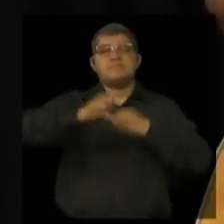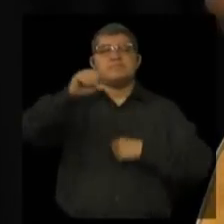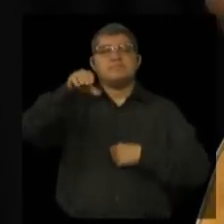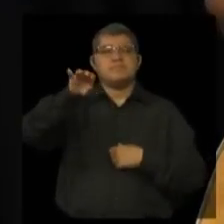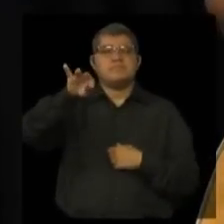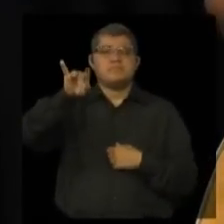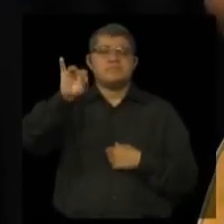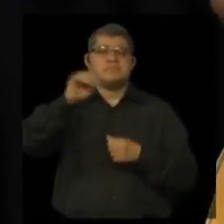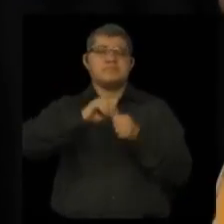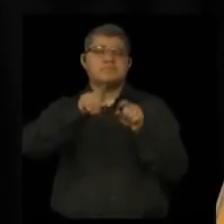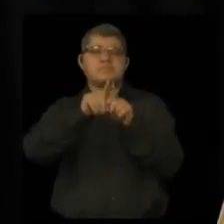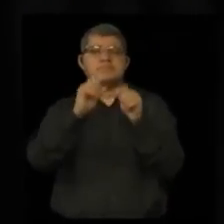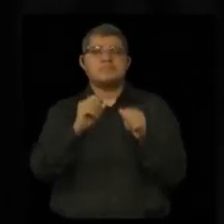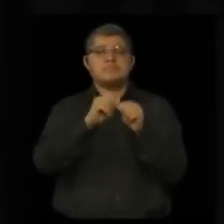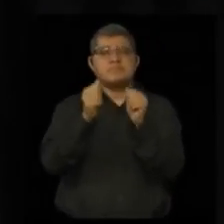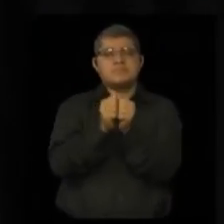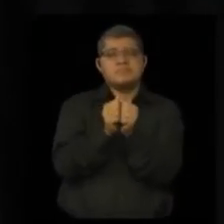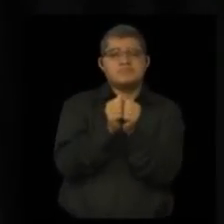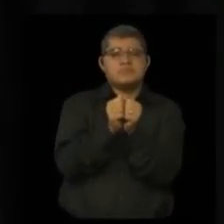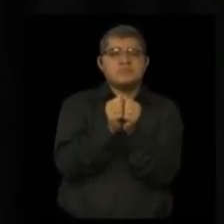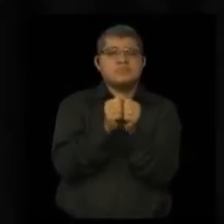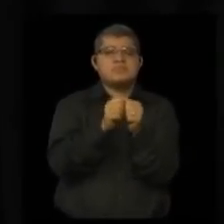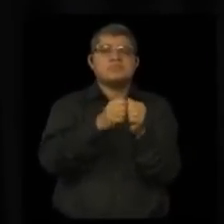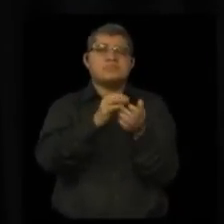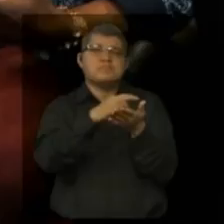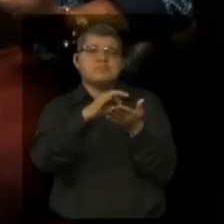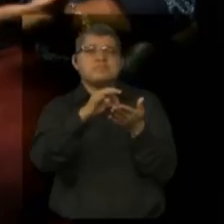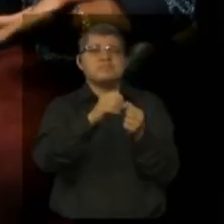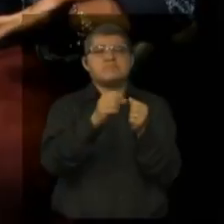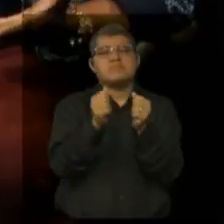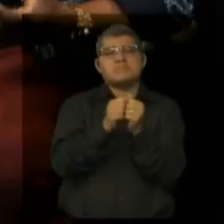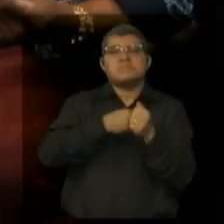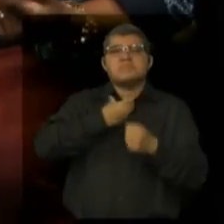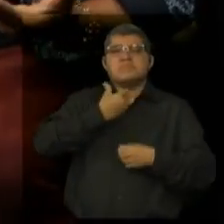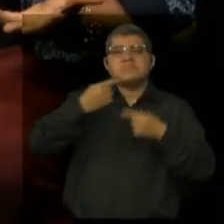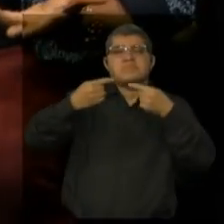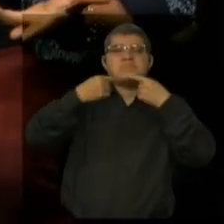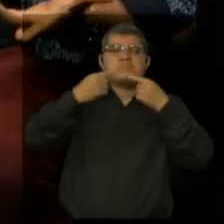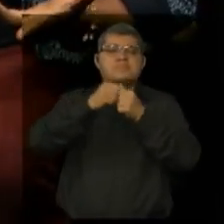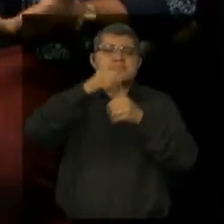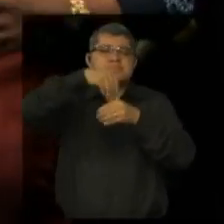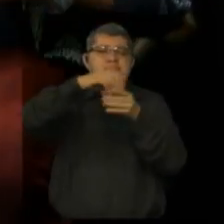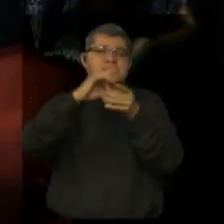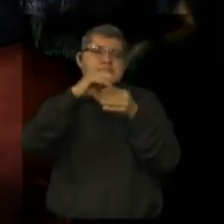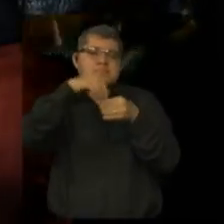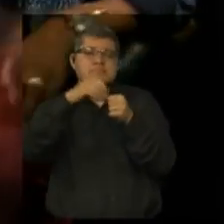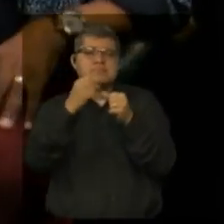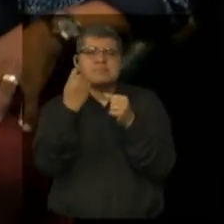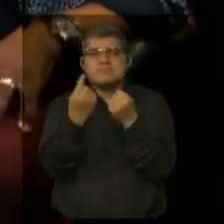é para que a gente pudesse juntar poesia com música, que está tão rara hoje, né? Porque as